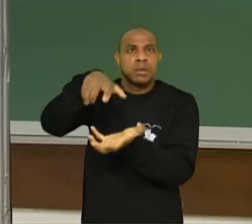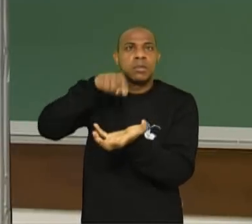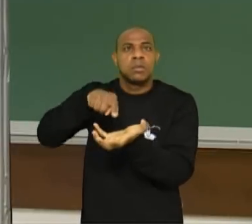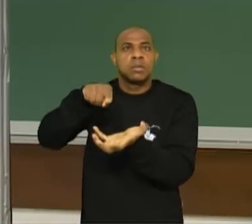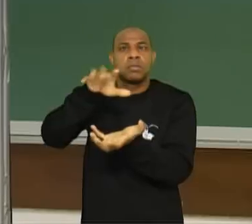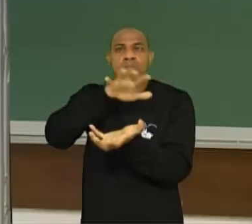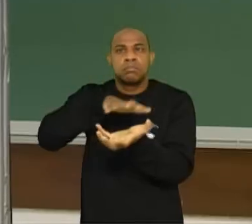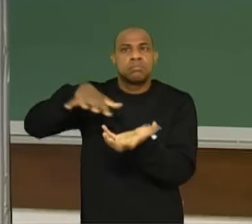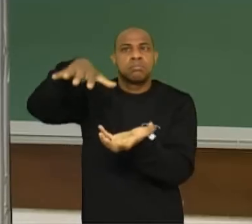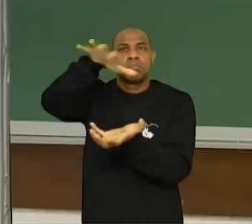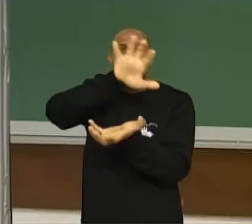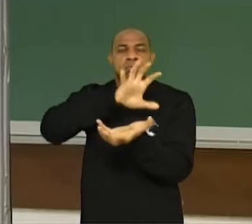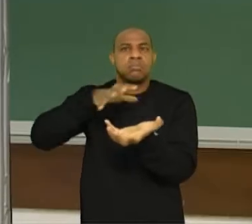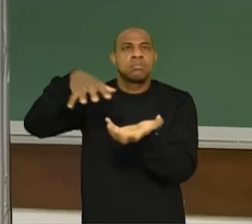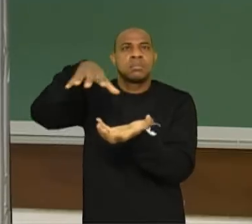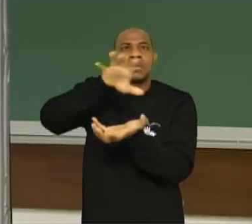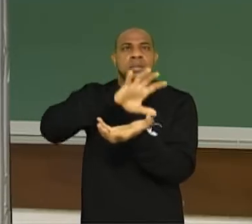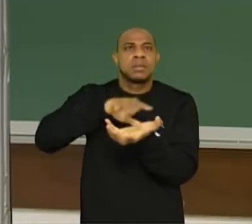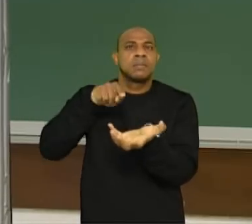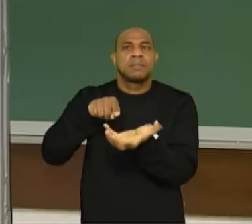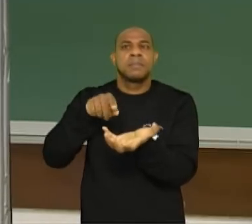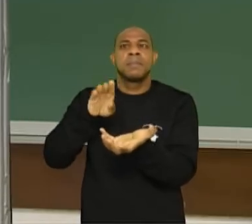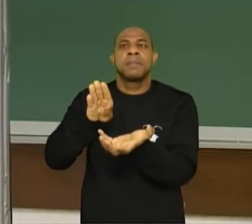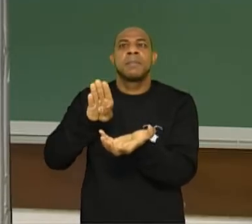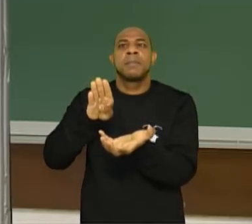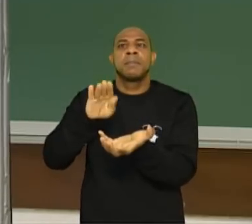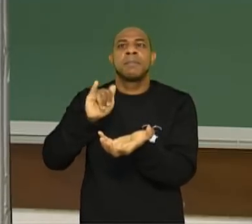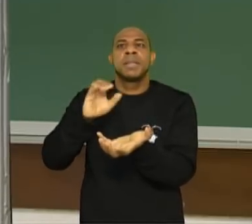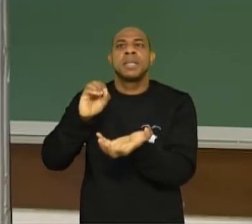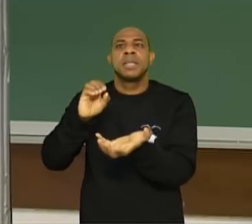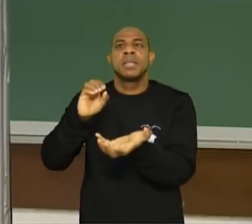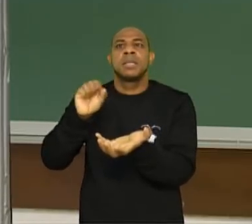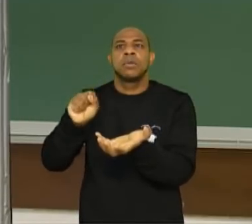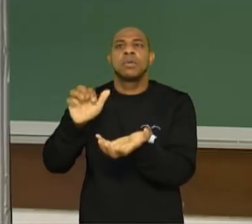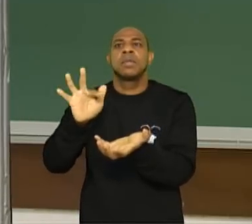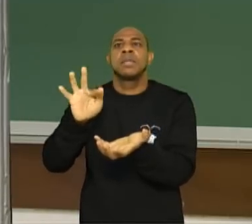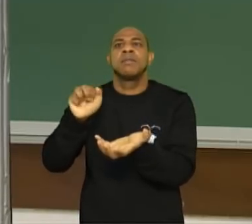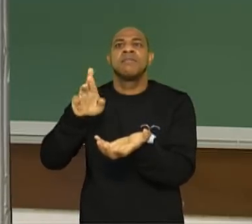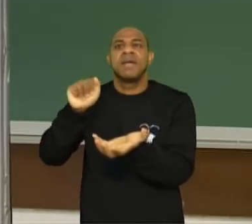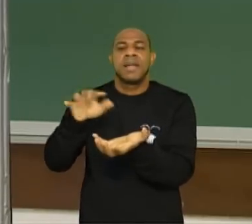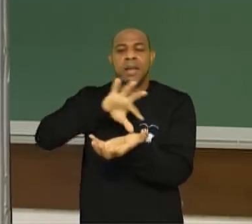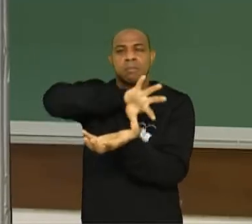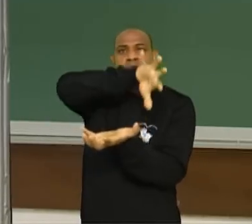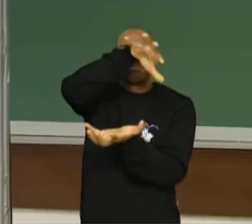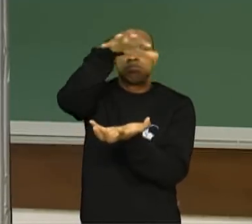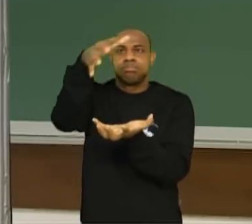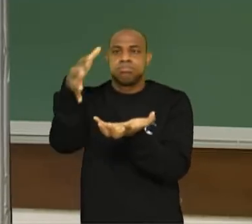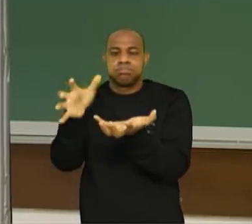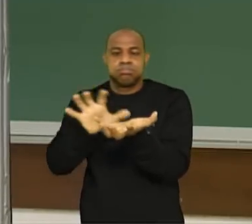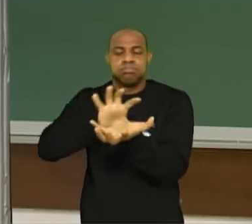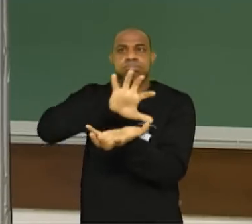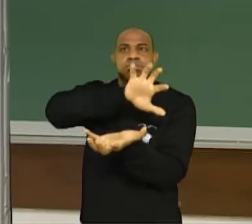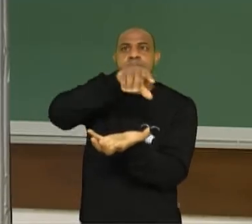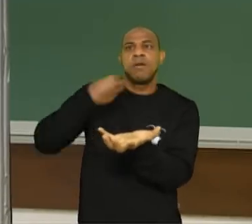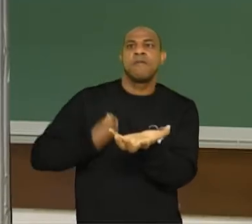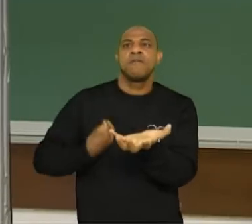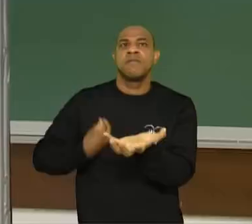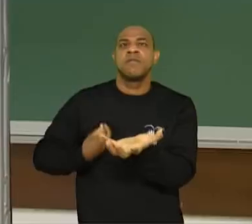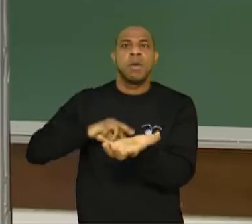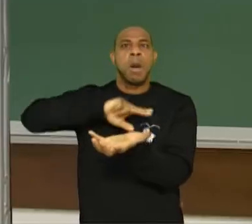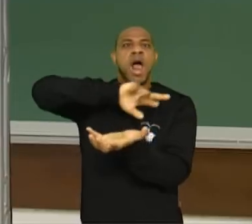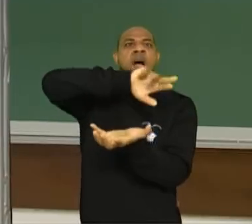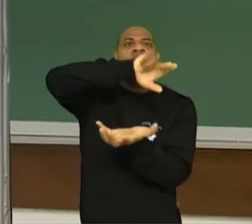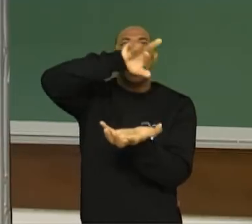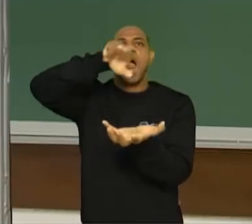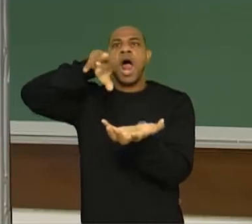que a gente vai chamar de biosfera. Então, a biosfera compõe todos os seres vivos, o conjunto de todos os seres vivos que estão no